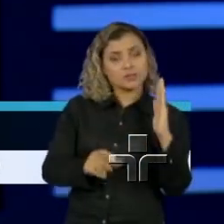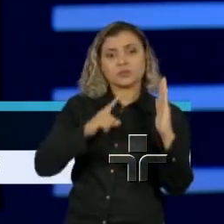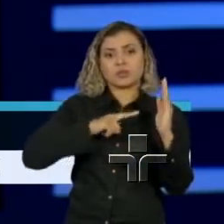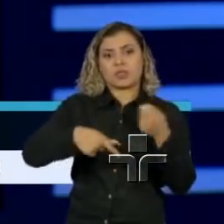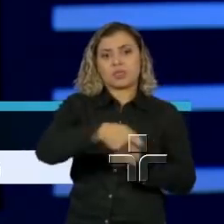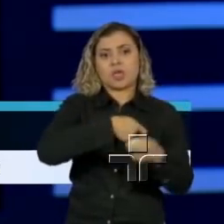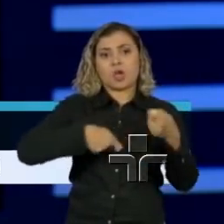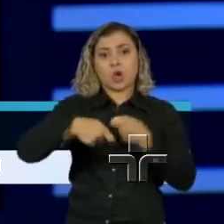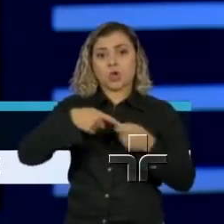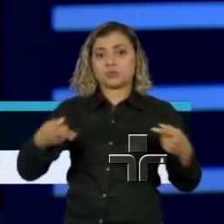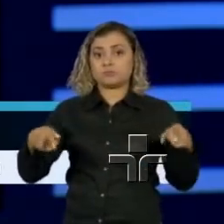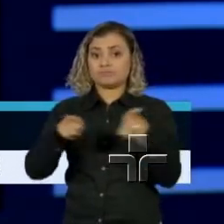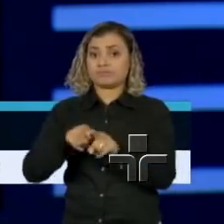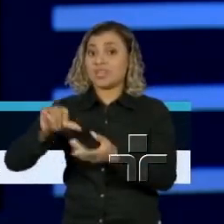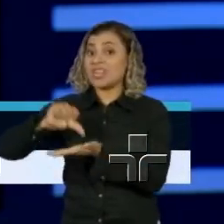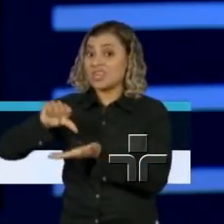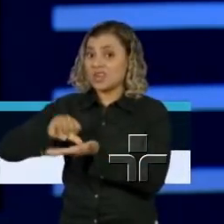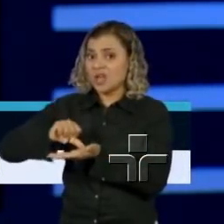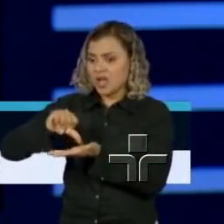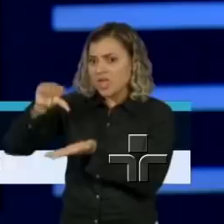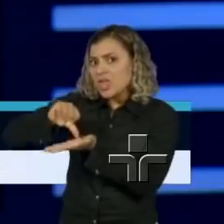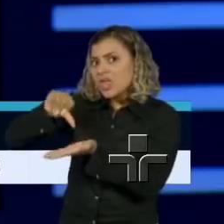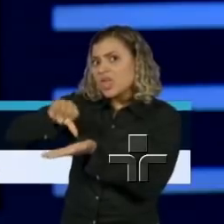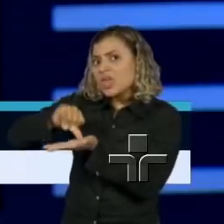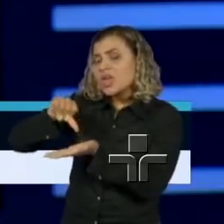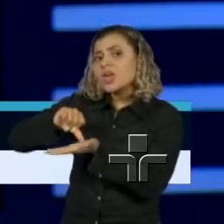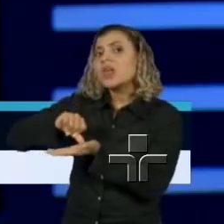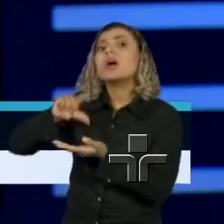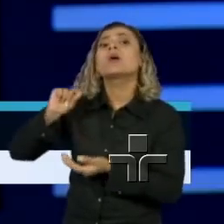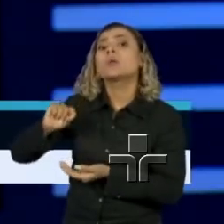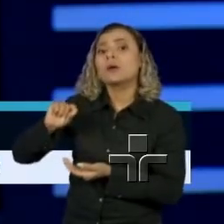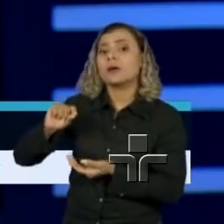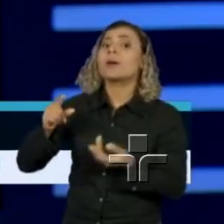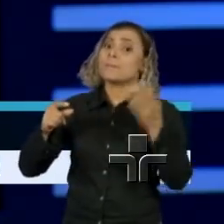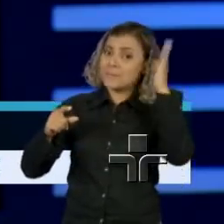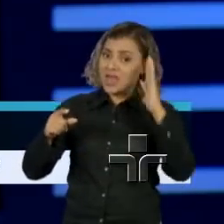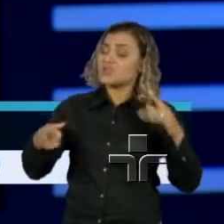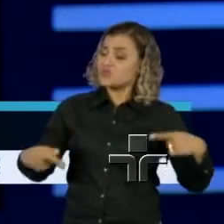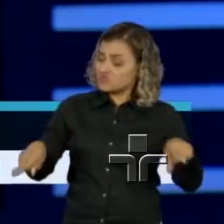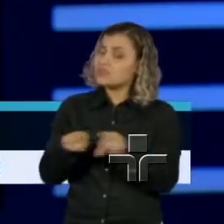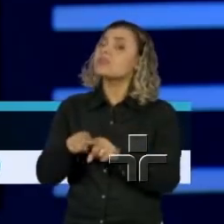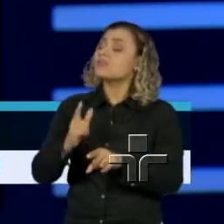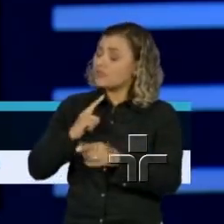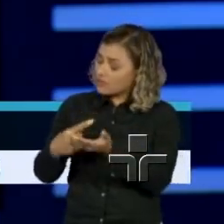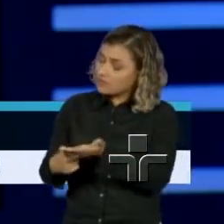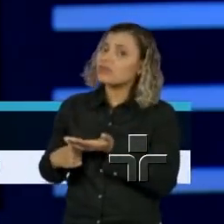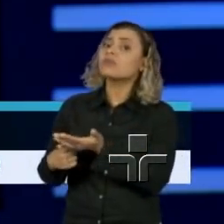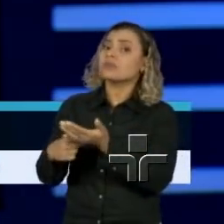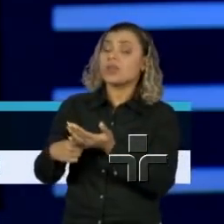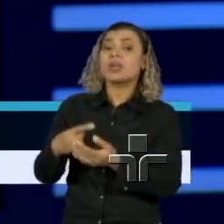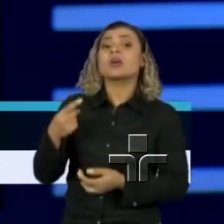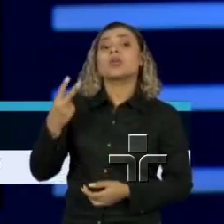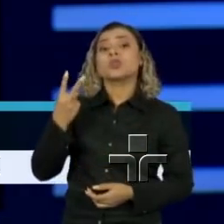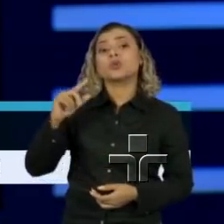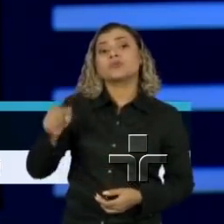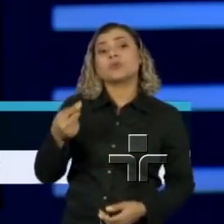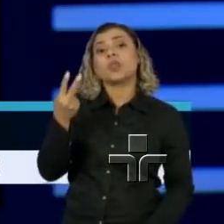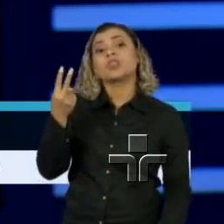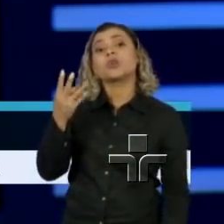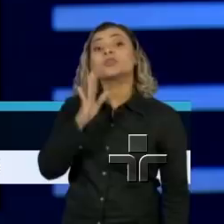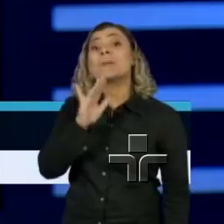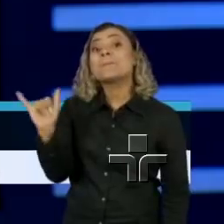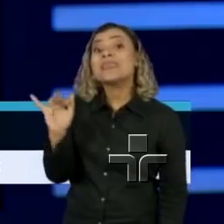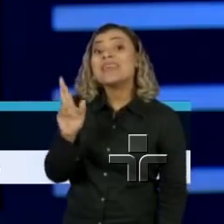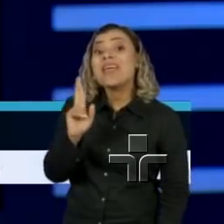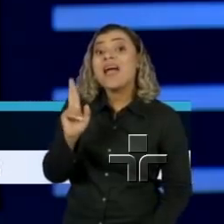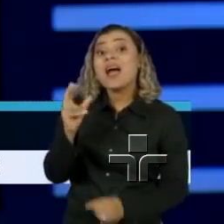com o Irã. É bom lembrar que o Irã não é árabe, é persa. Que o Brasil tem negócios por cerca de 2,2 bilhões de dólares